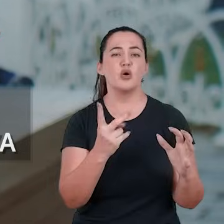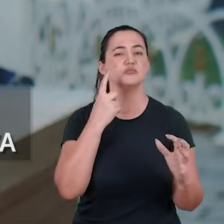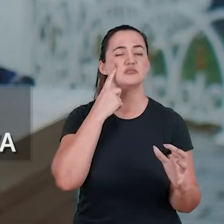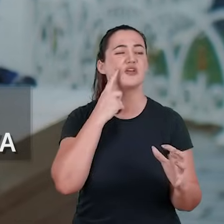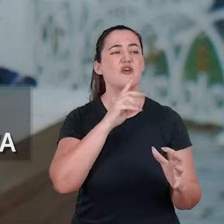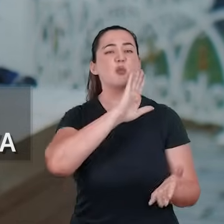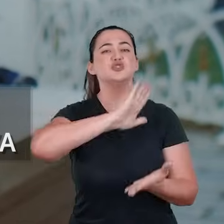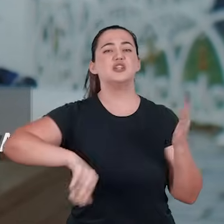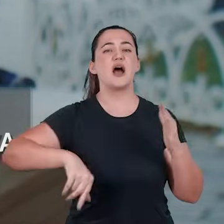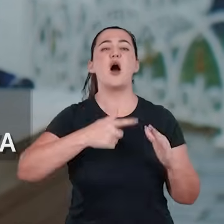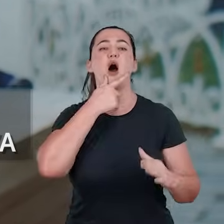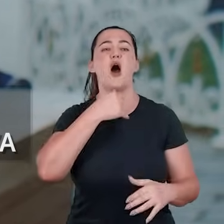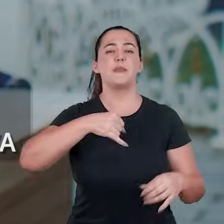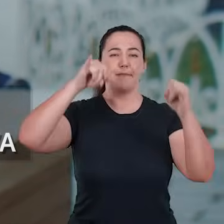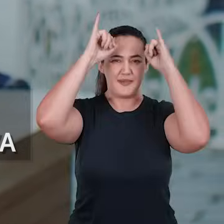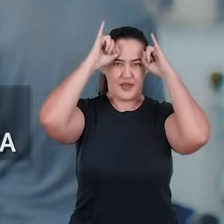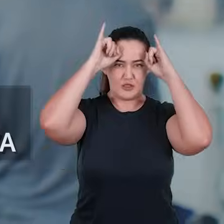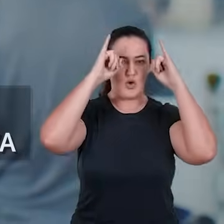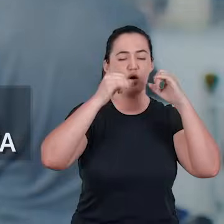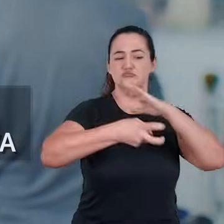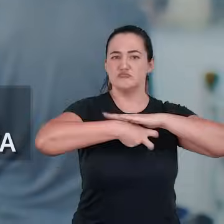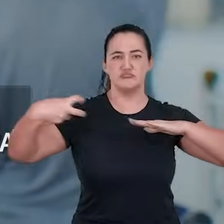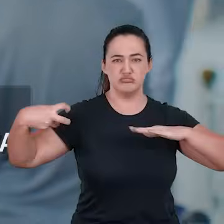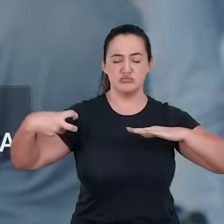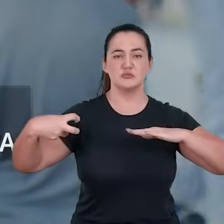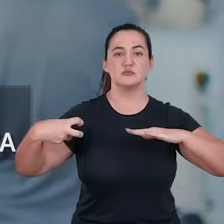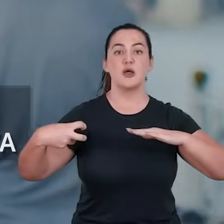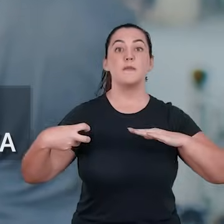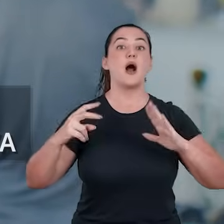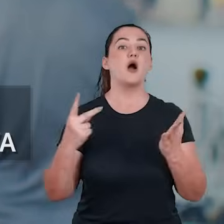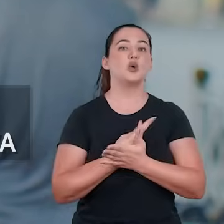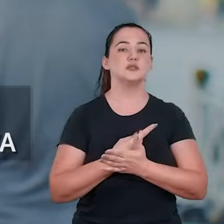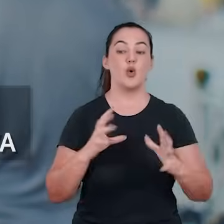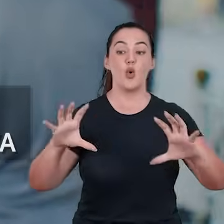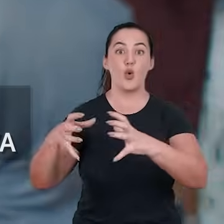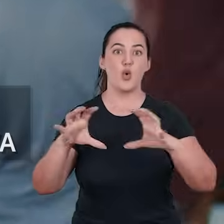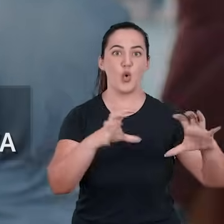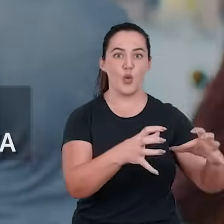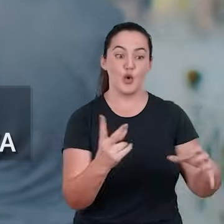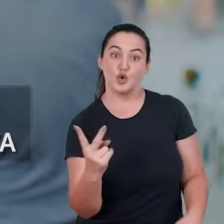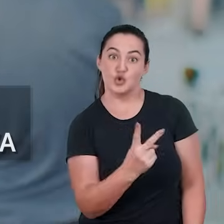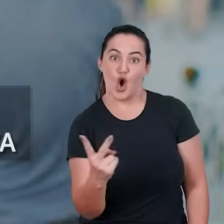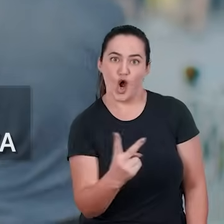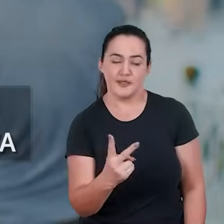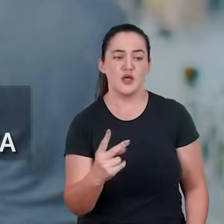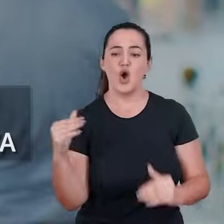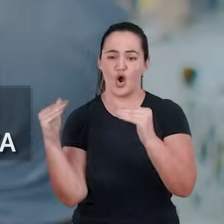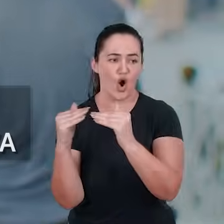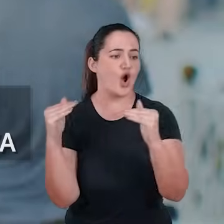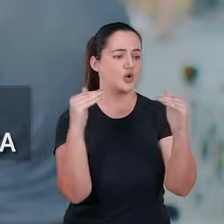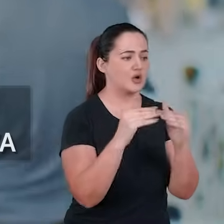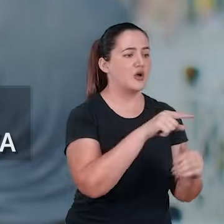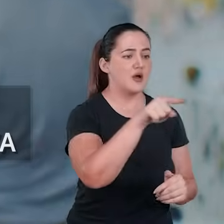destituí-lo do poder, outros queriam mantê-lo ali. Nessa briga, acabou que, pelo fato de muitos estarem